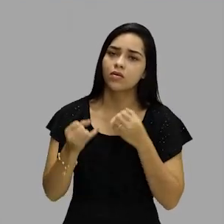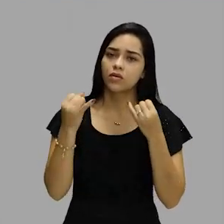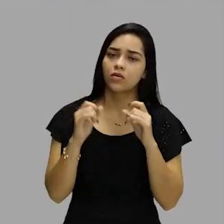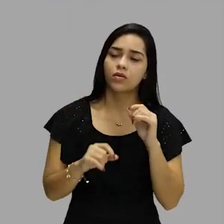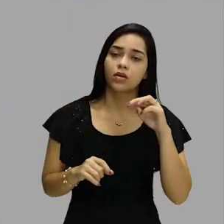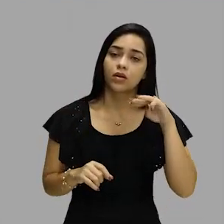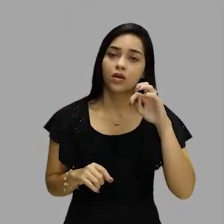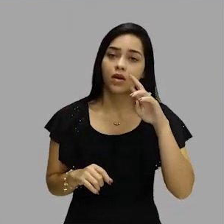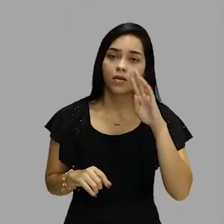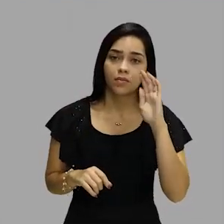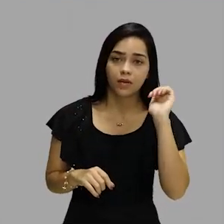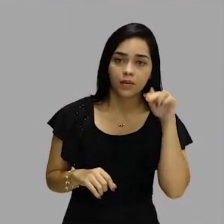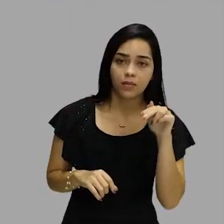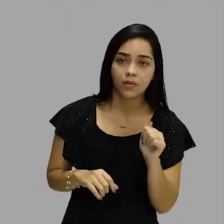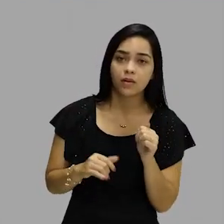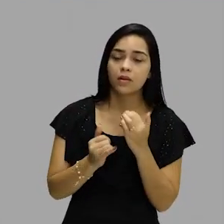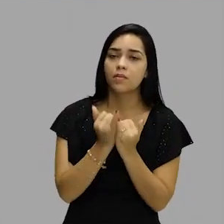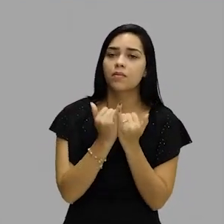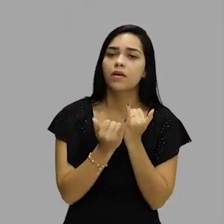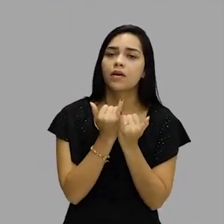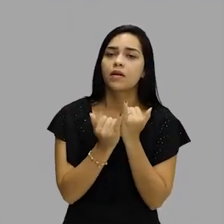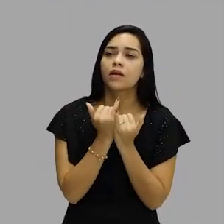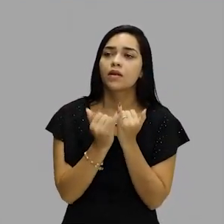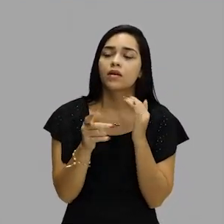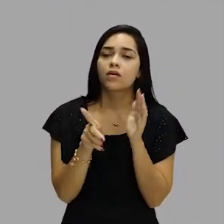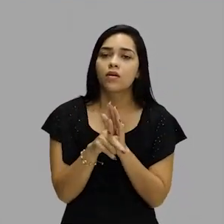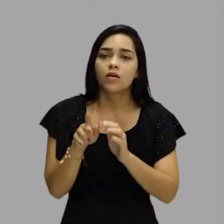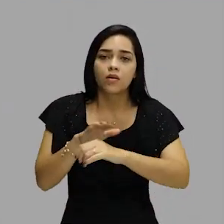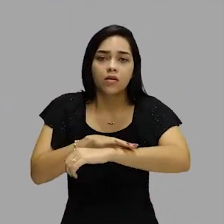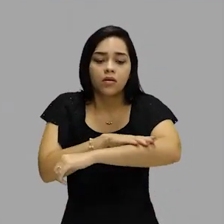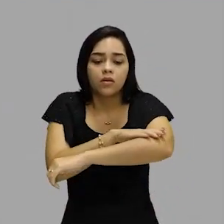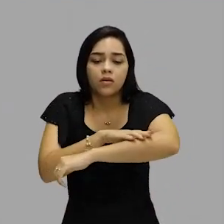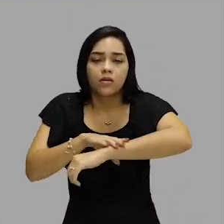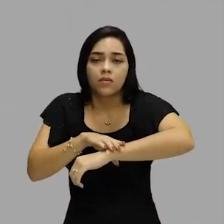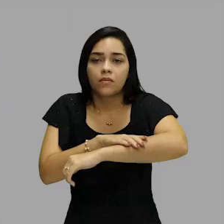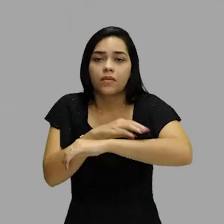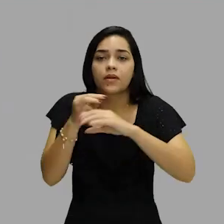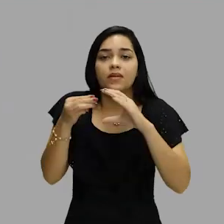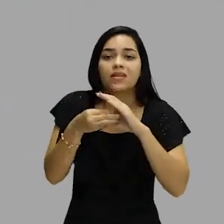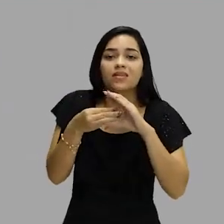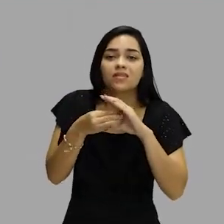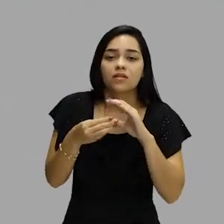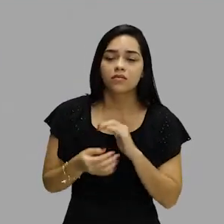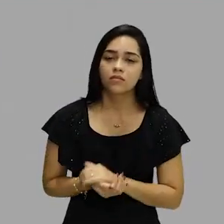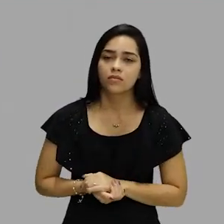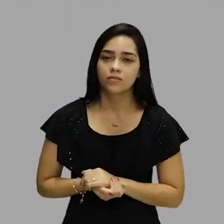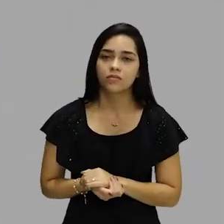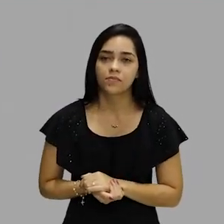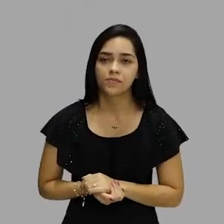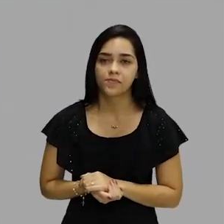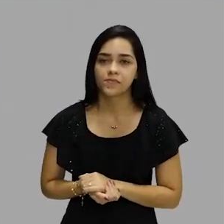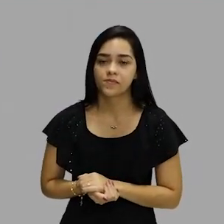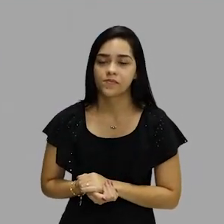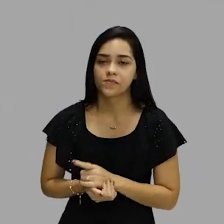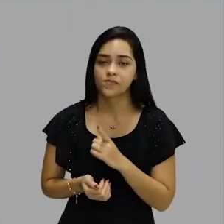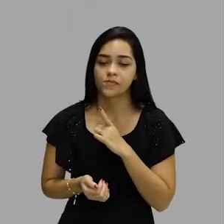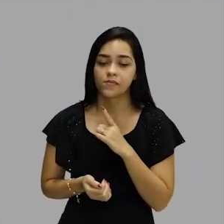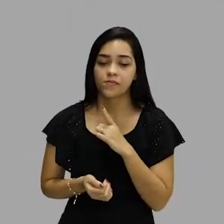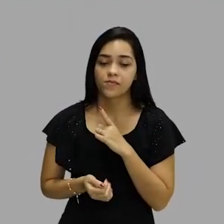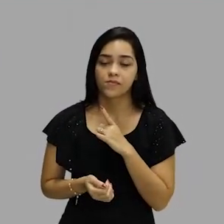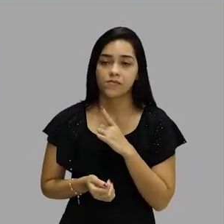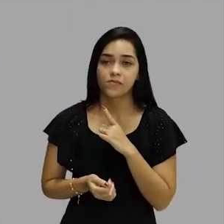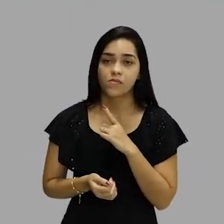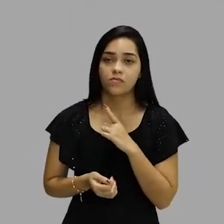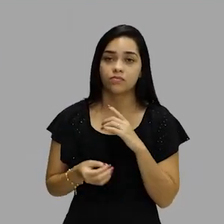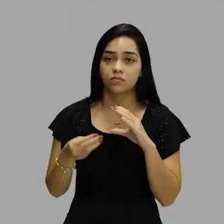a membrana plasmática é como se fosse a pele da célula, tá? Então, essa membrana plasmática